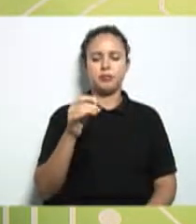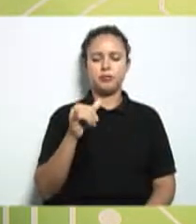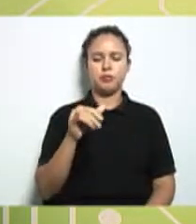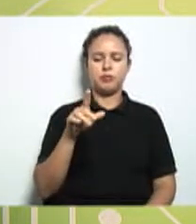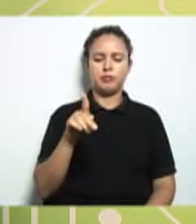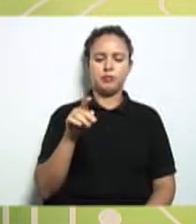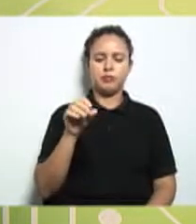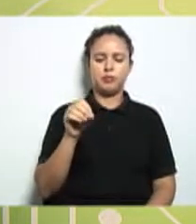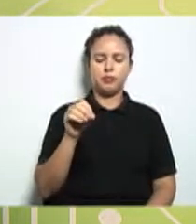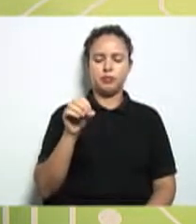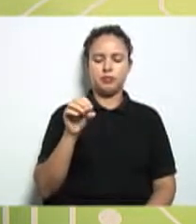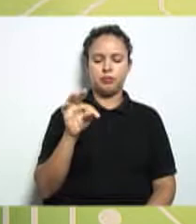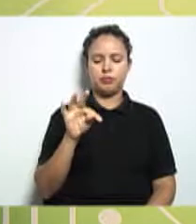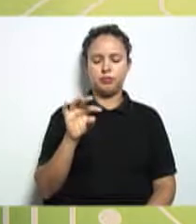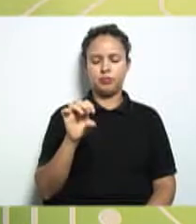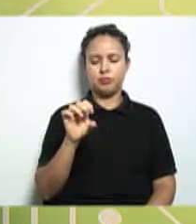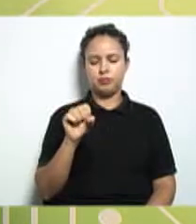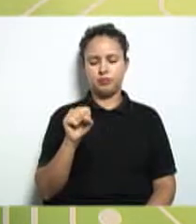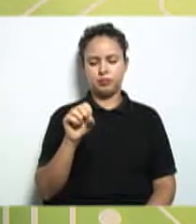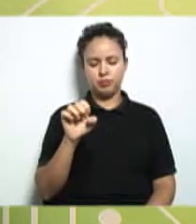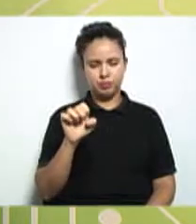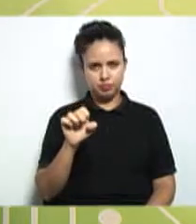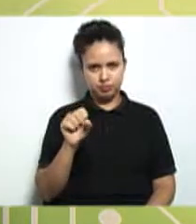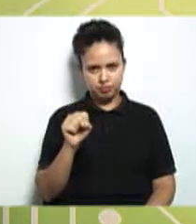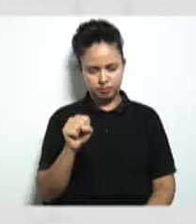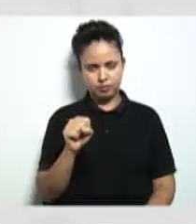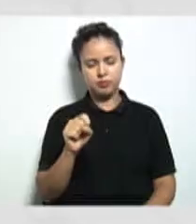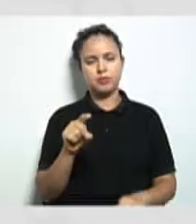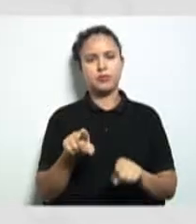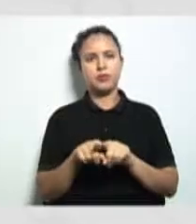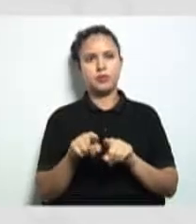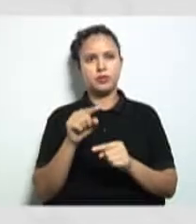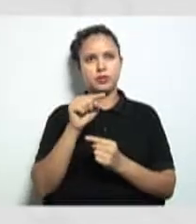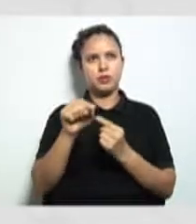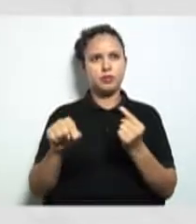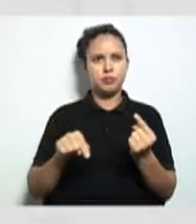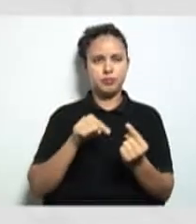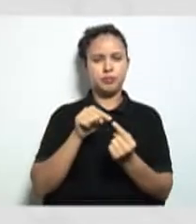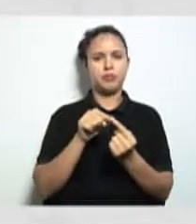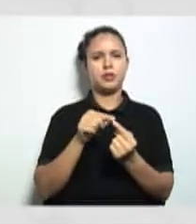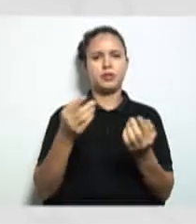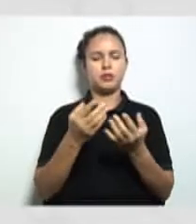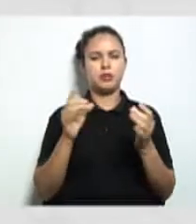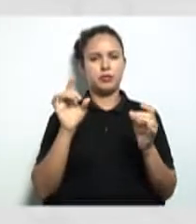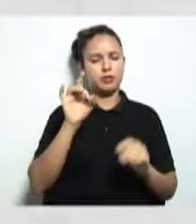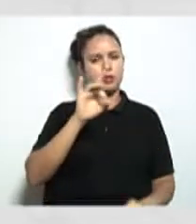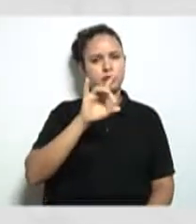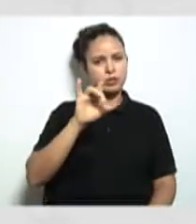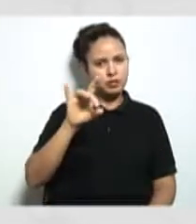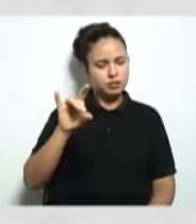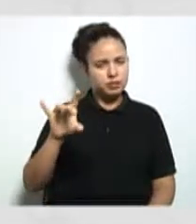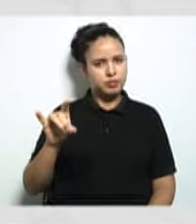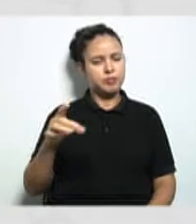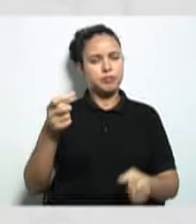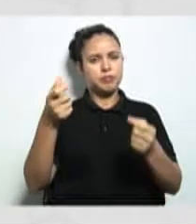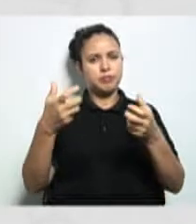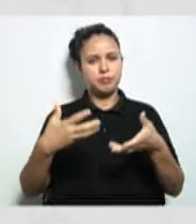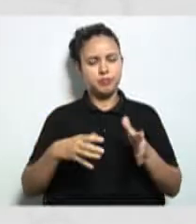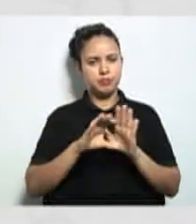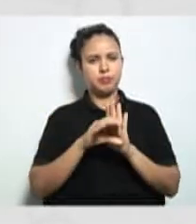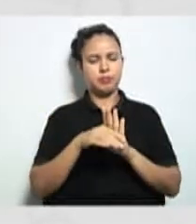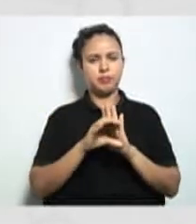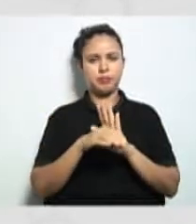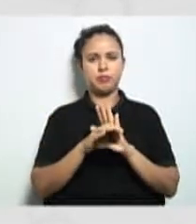e objetivos, tá? E aí a gente vai definir cada um desses aí para vocês, trazer